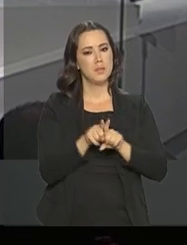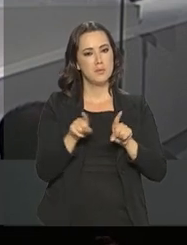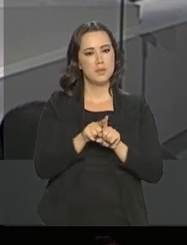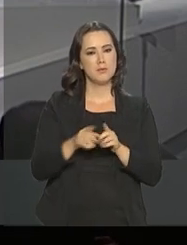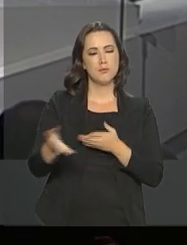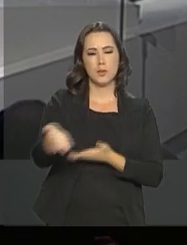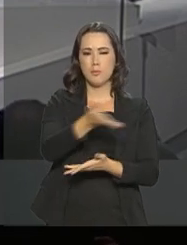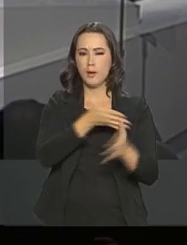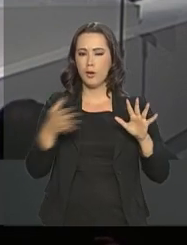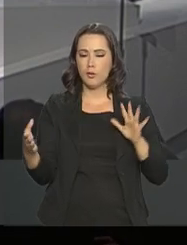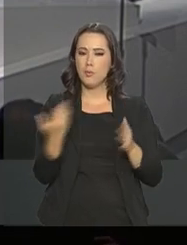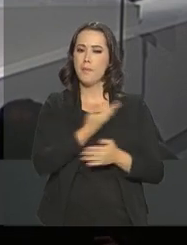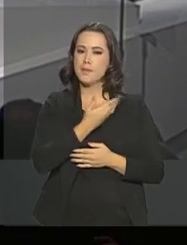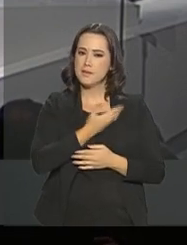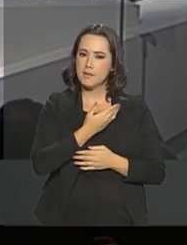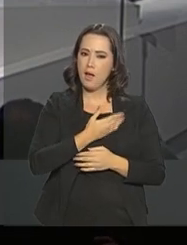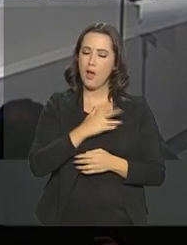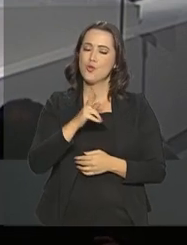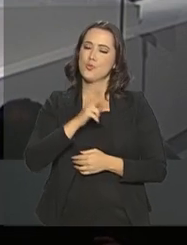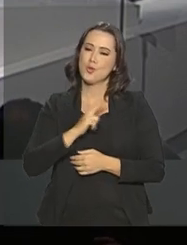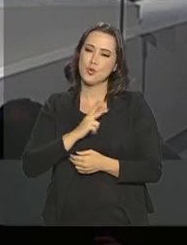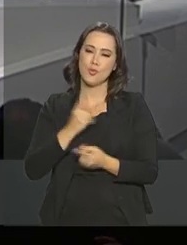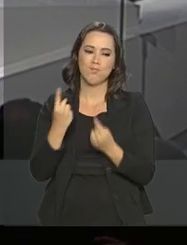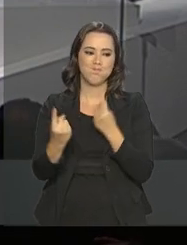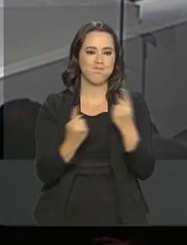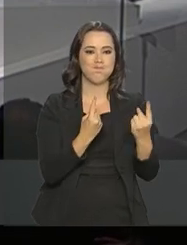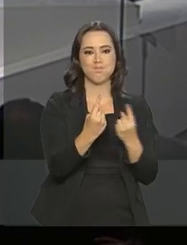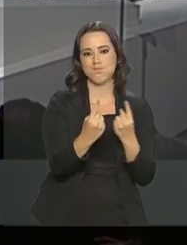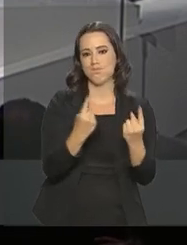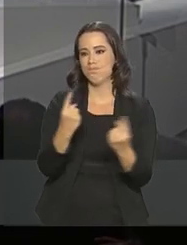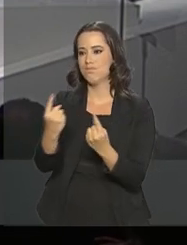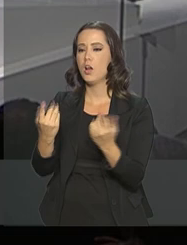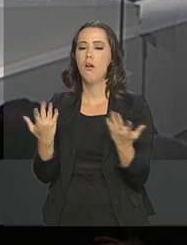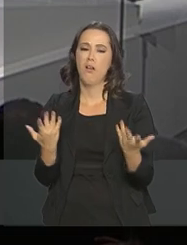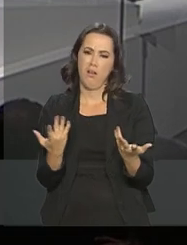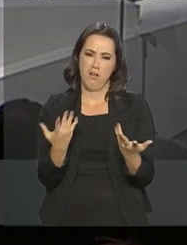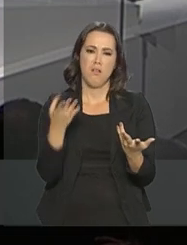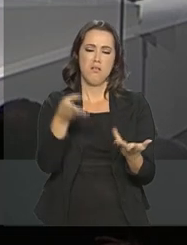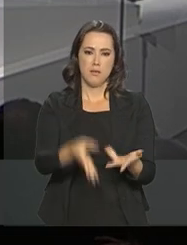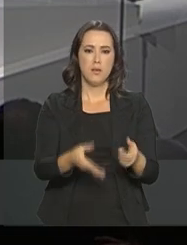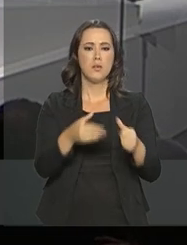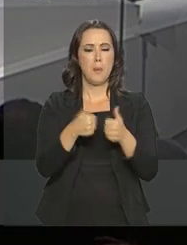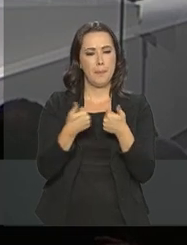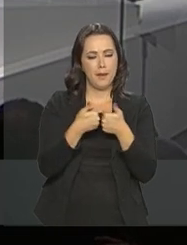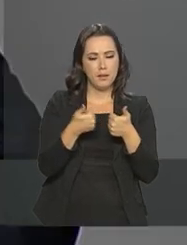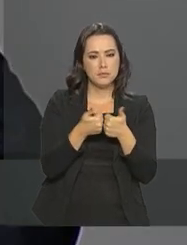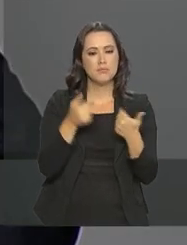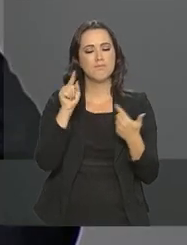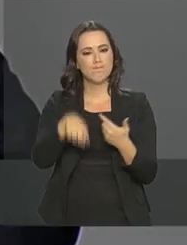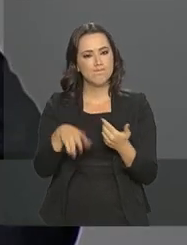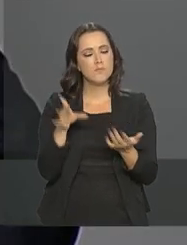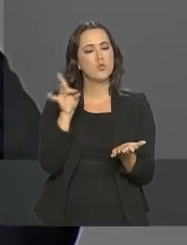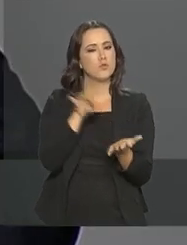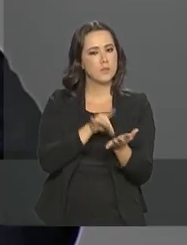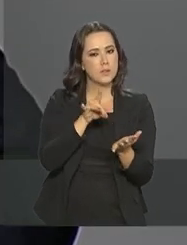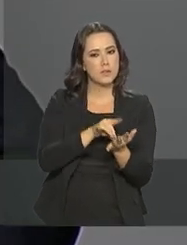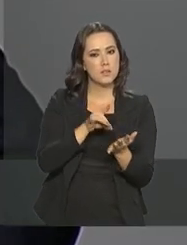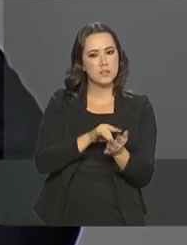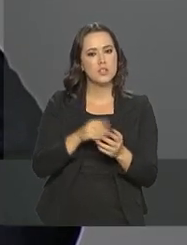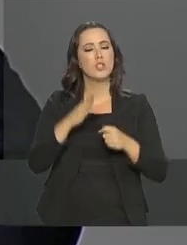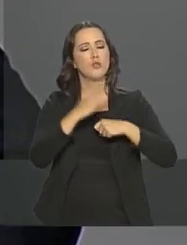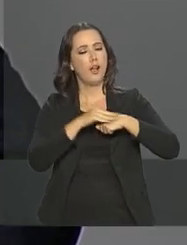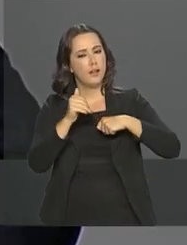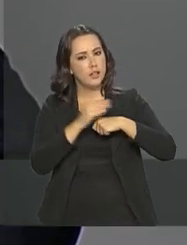relação pessoal com todos os membros as federações uma relação pessoal muito próximo é muito sólida é muito